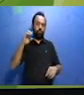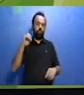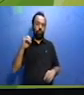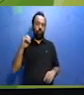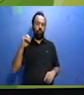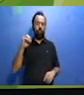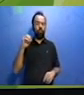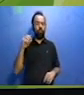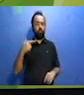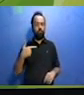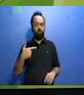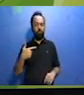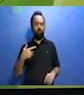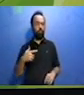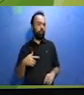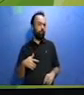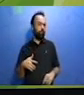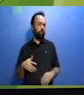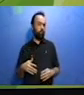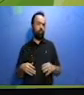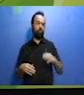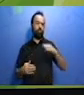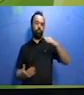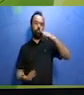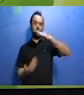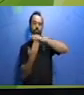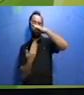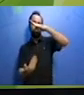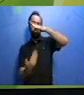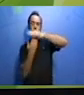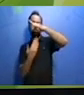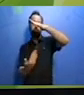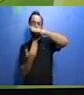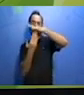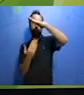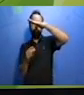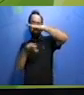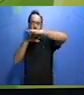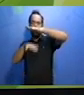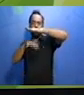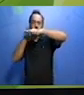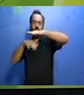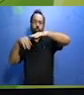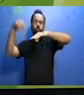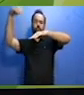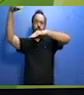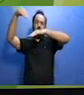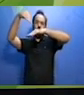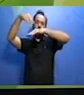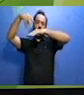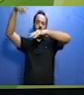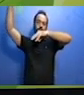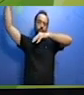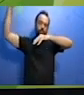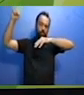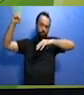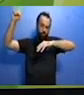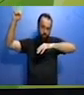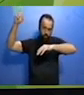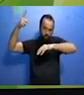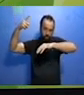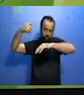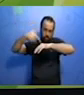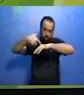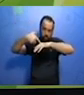gás carbônico, o que não permite que o nosso planeta se resfrie, ele vai ficando cada vez mais aquecido por causa